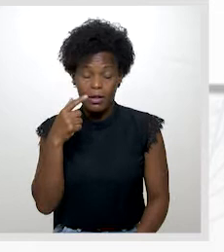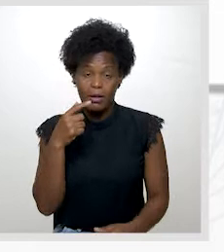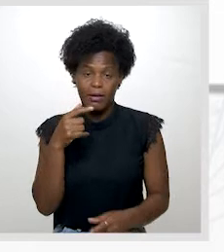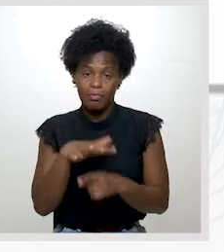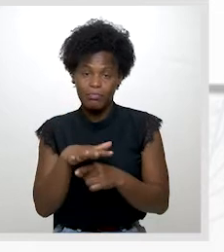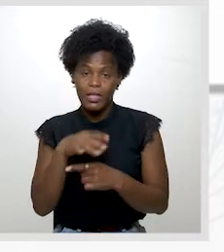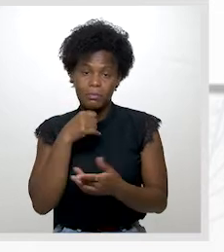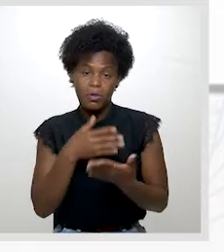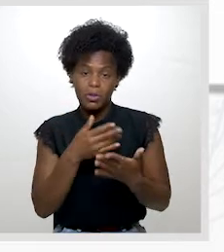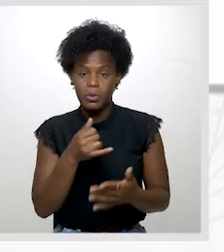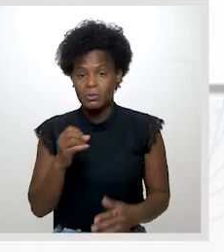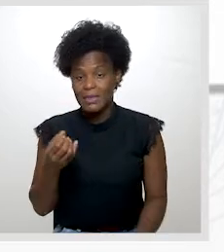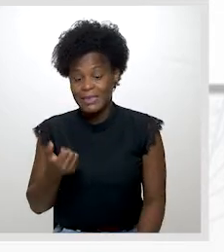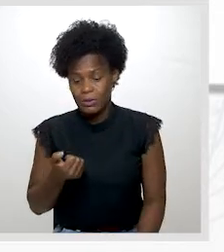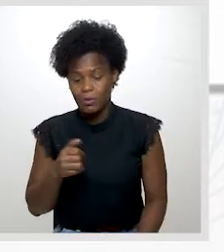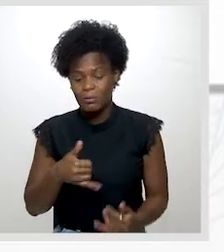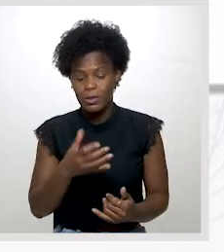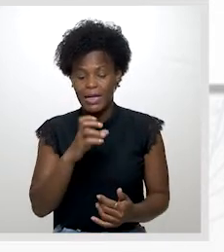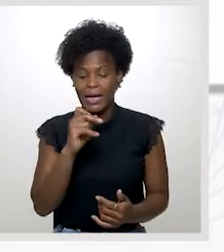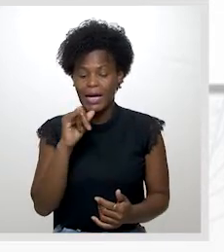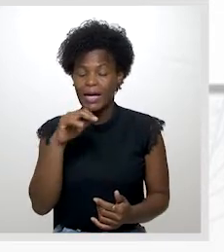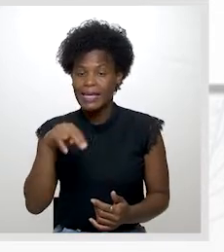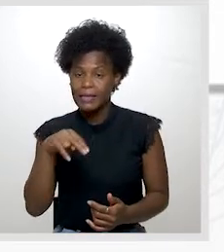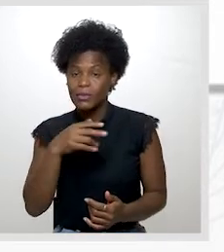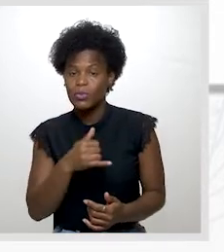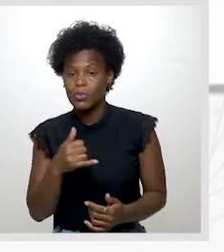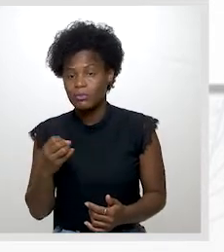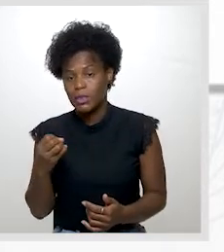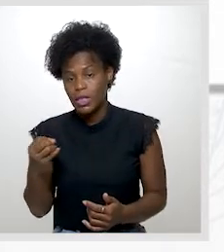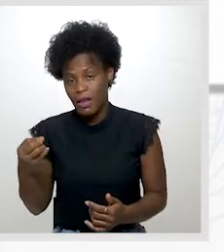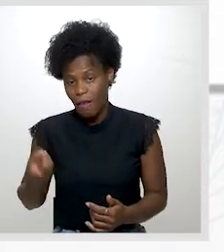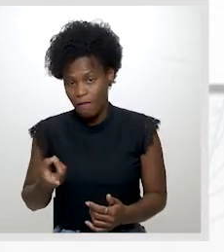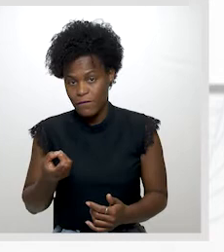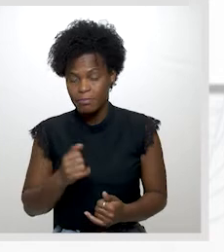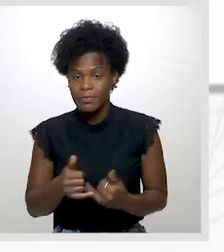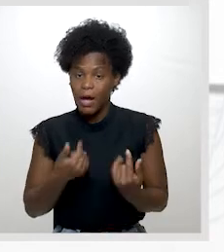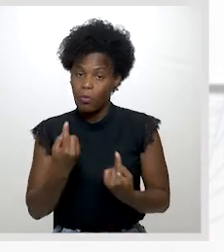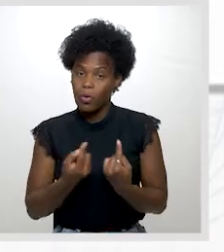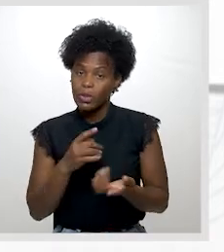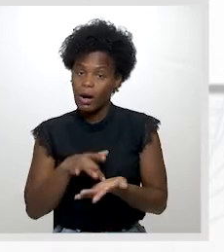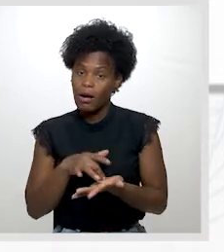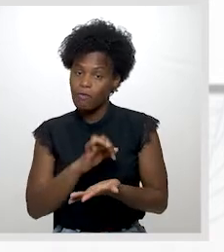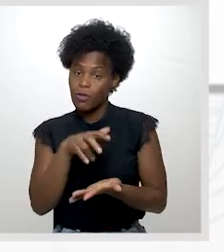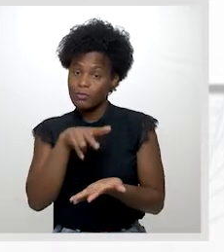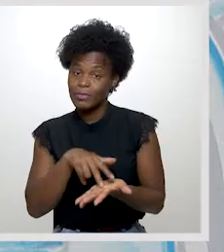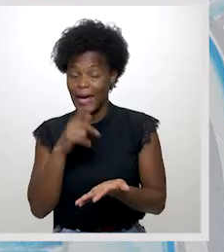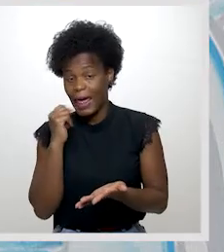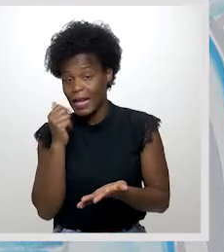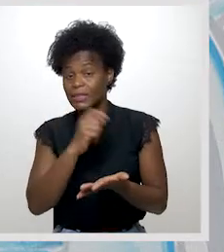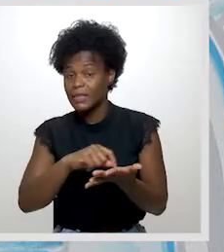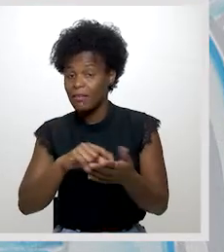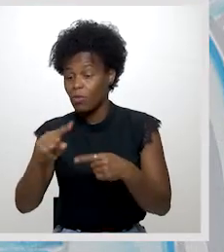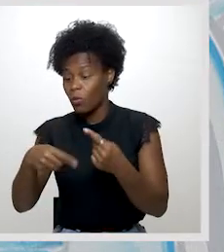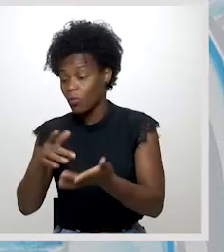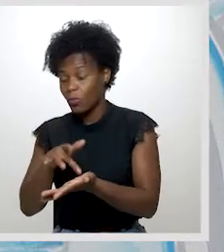de 2005 e ainda Caim, de 2009. Algumas das obras publicadas, mas ele escreveu